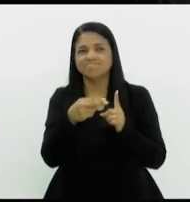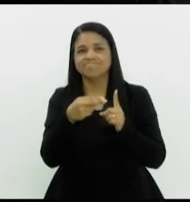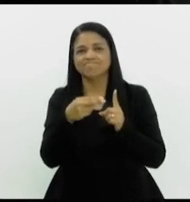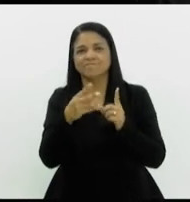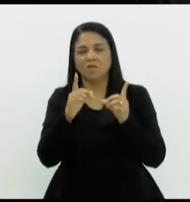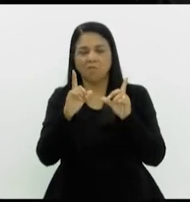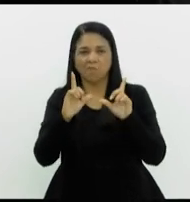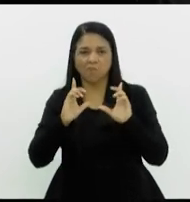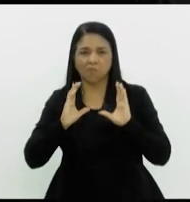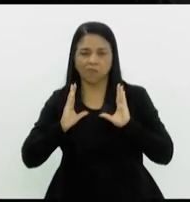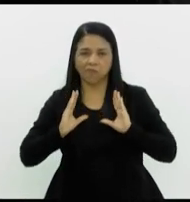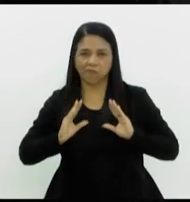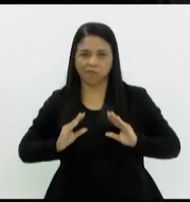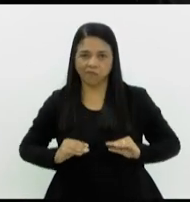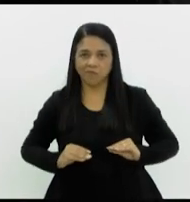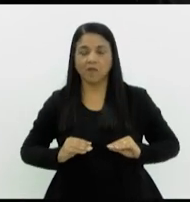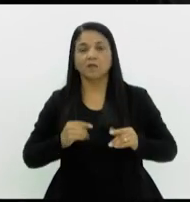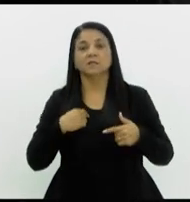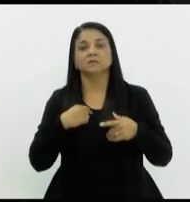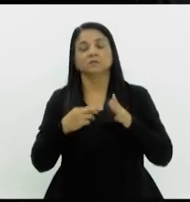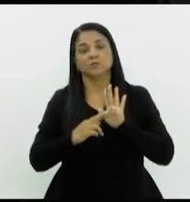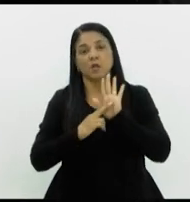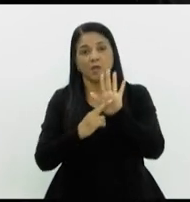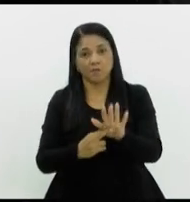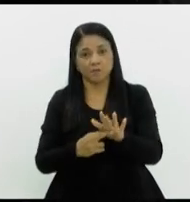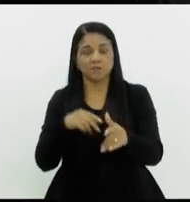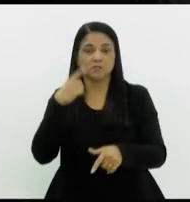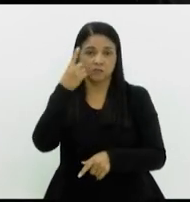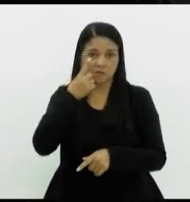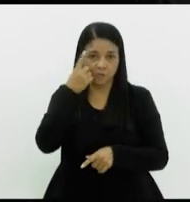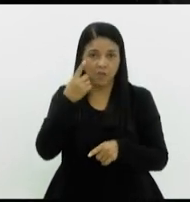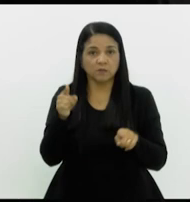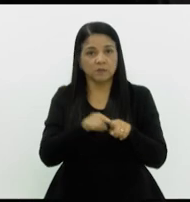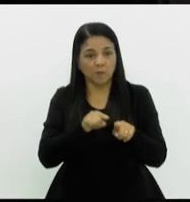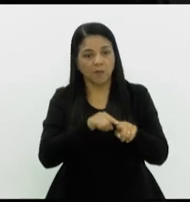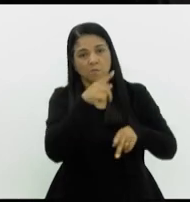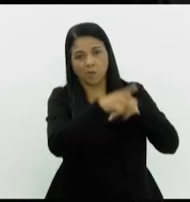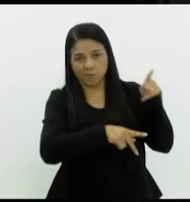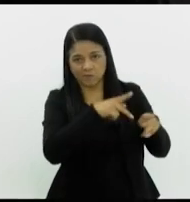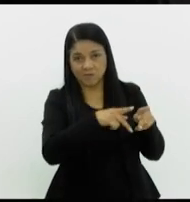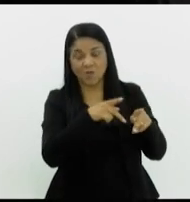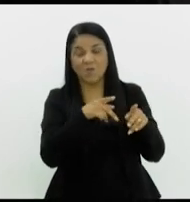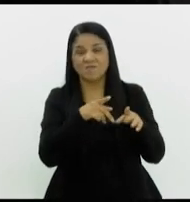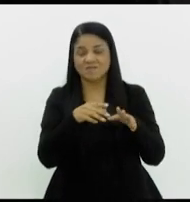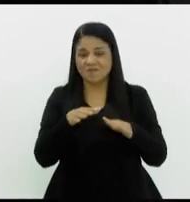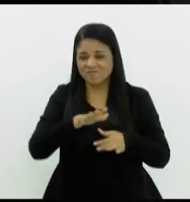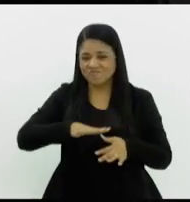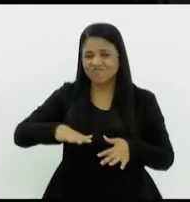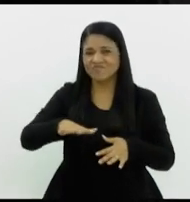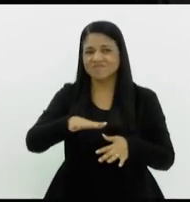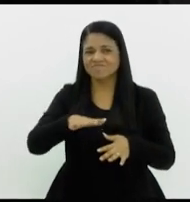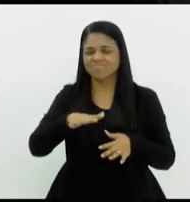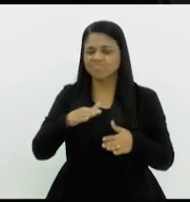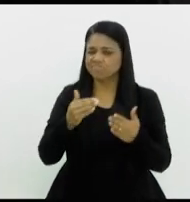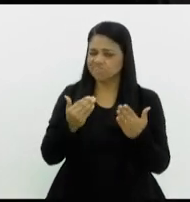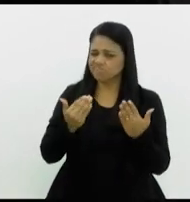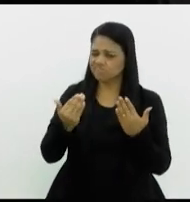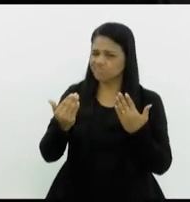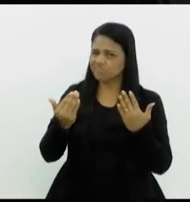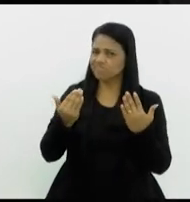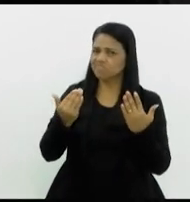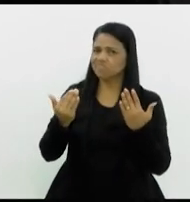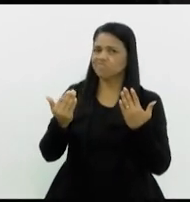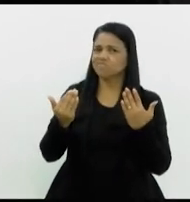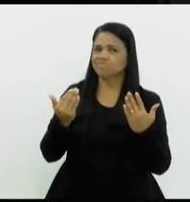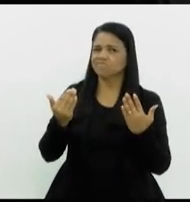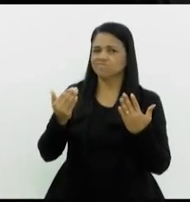representantes eleitos e da população, mas também gera um cenário de desconfiança e